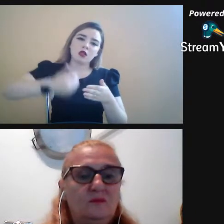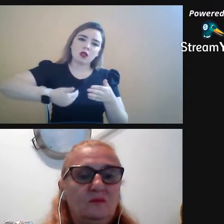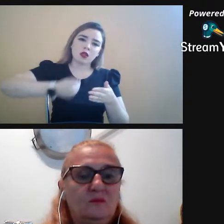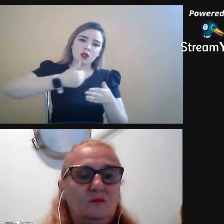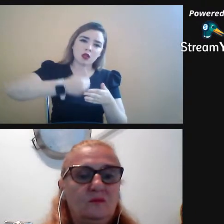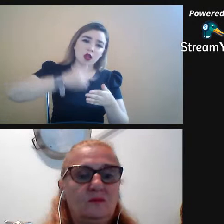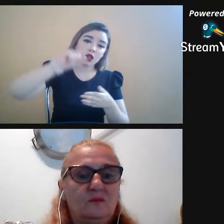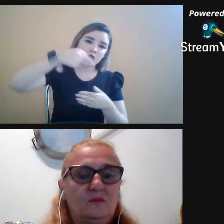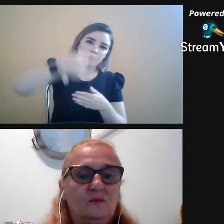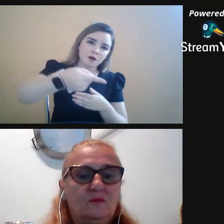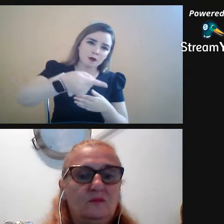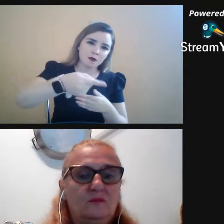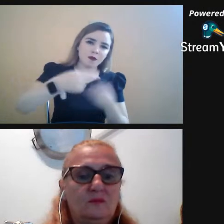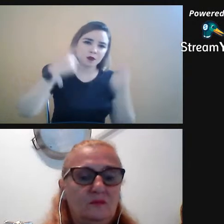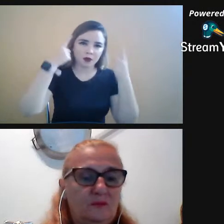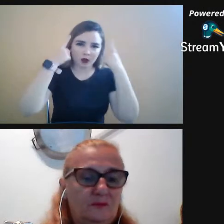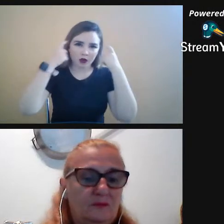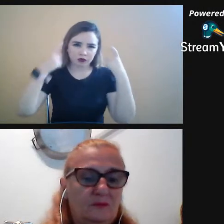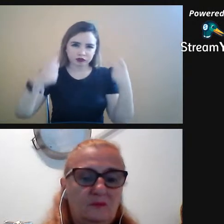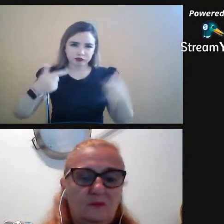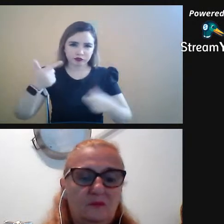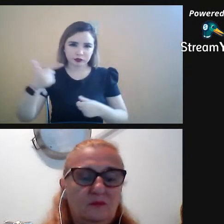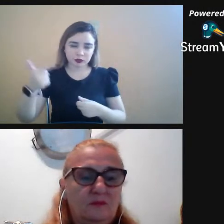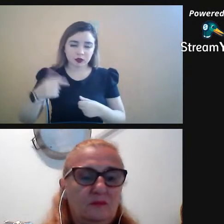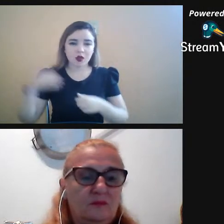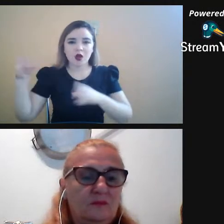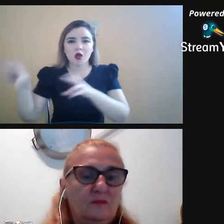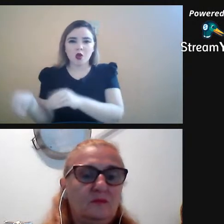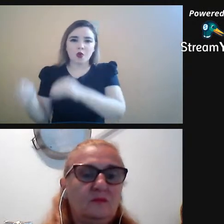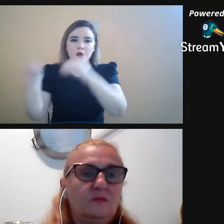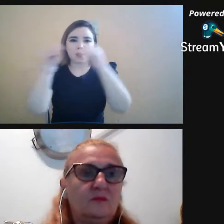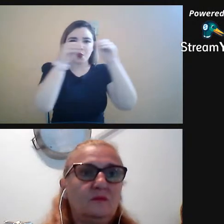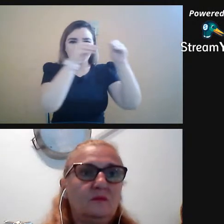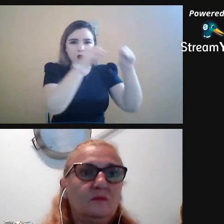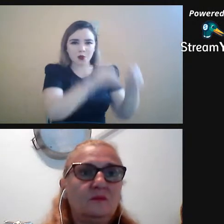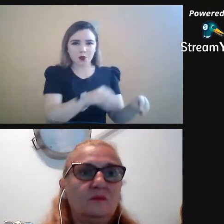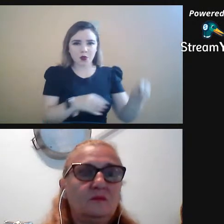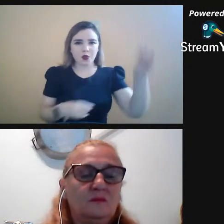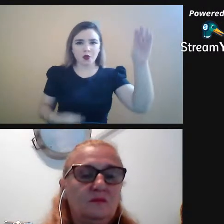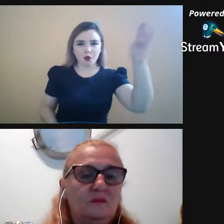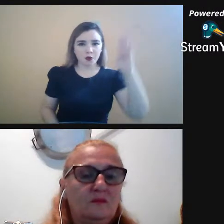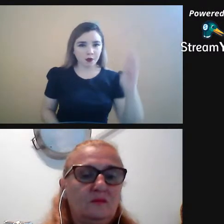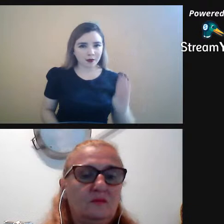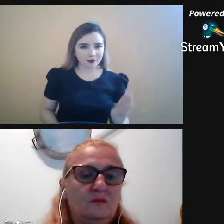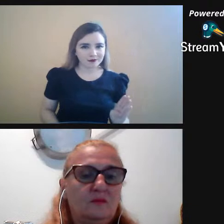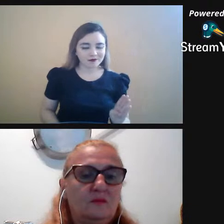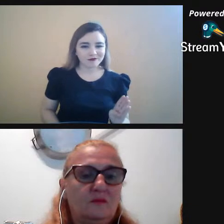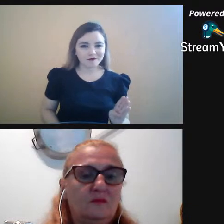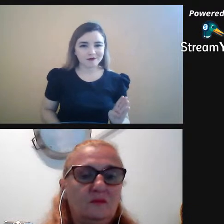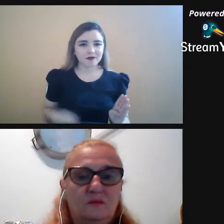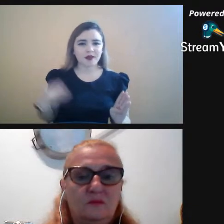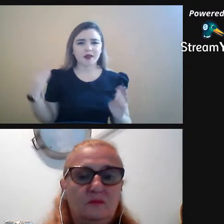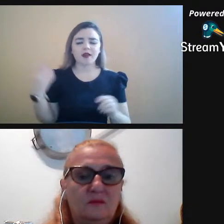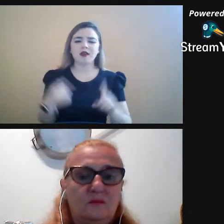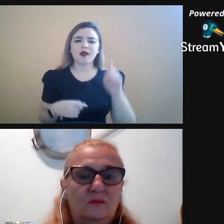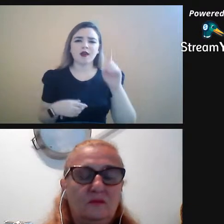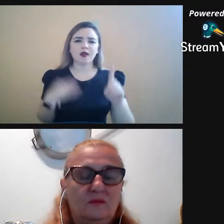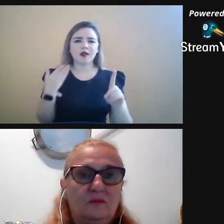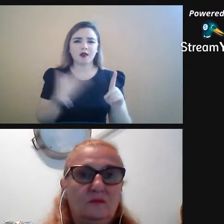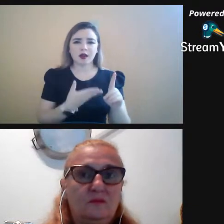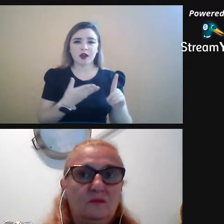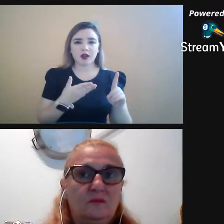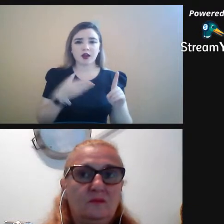Guerra Mundial, ele imigrou para o Brasil, né? Ele veio, ele conseguiu a